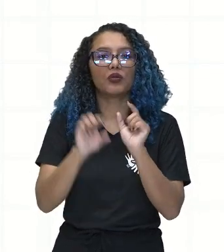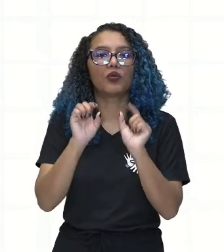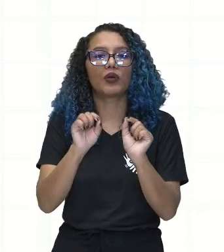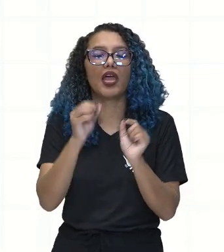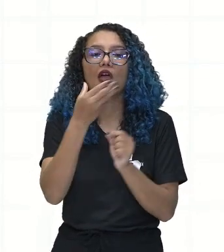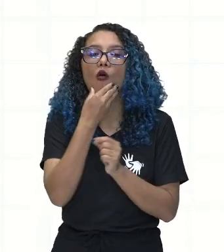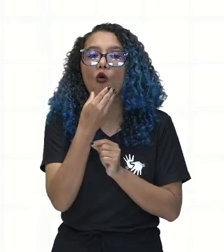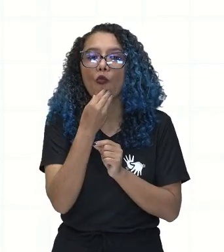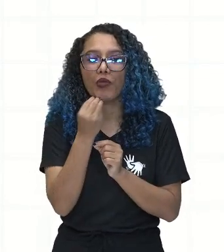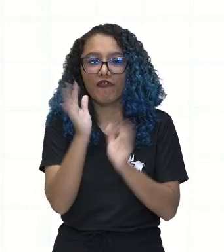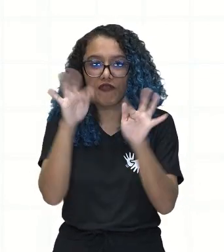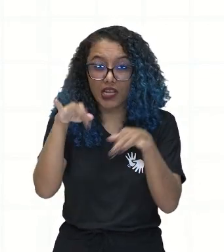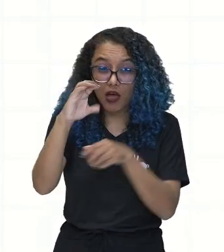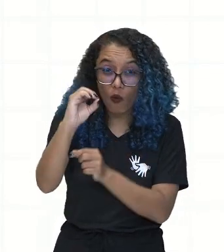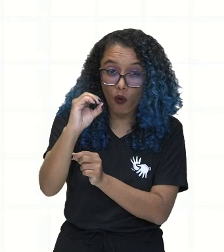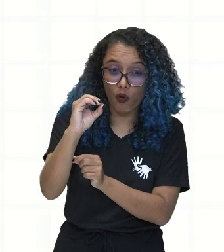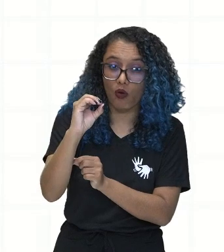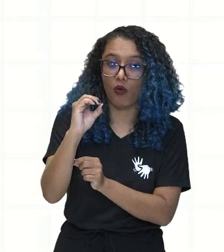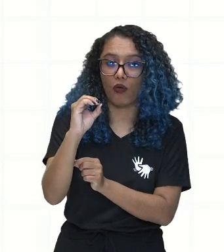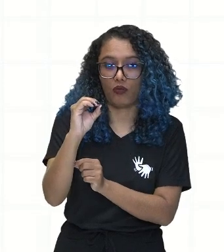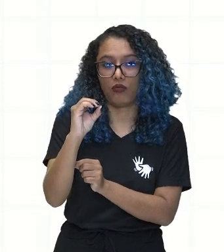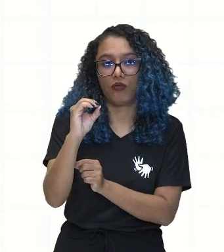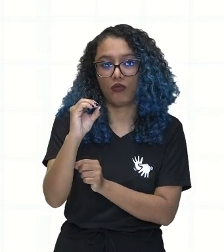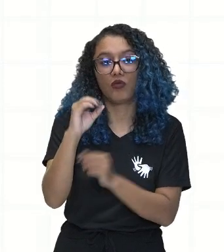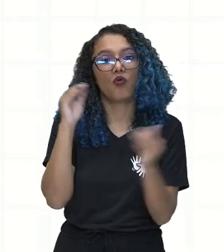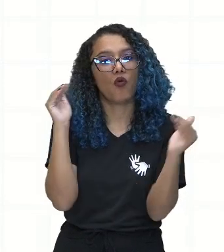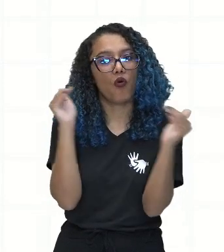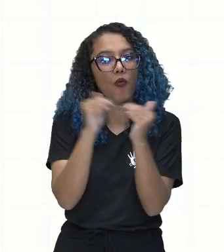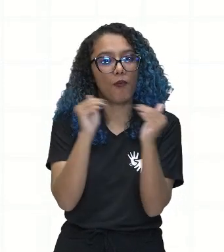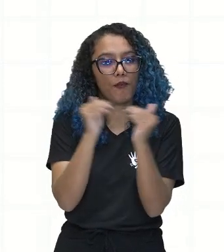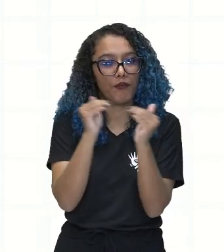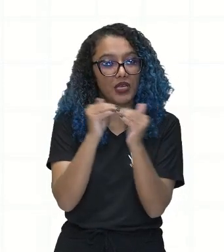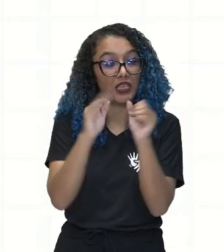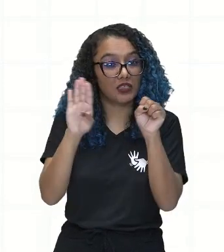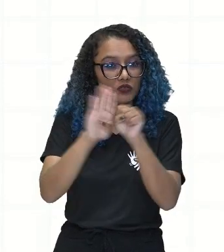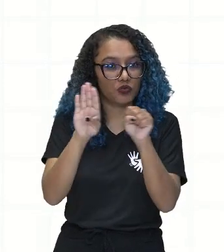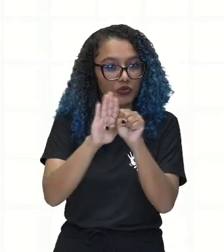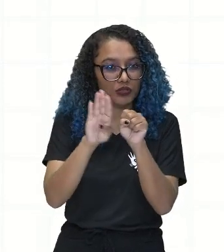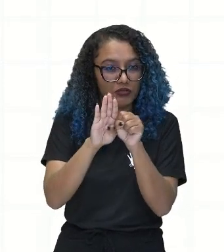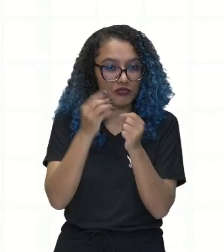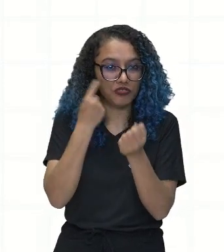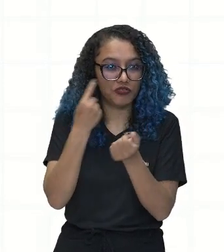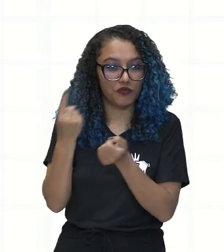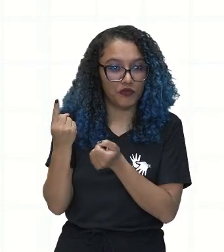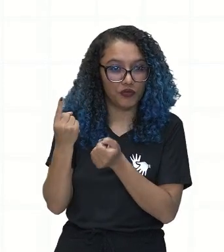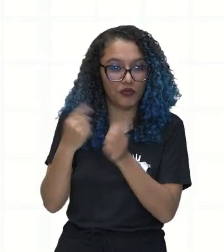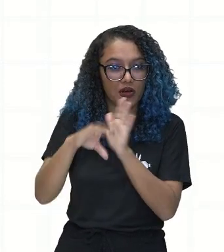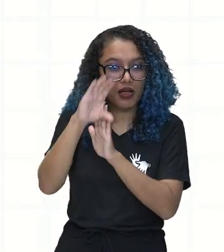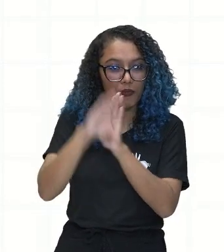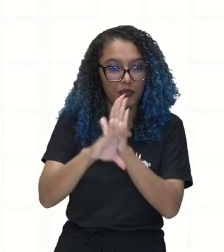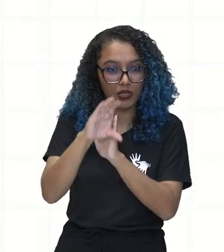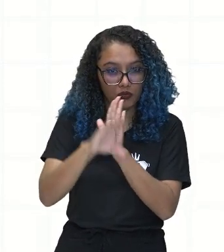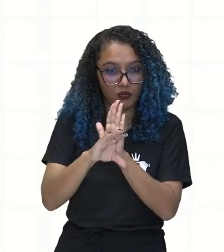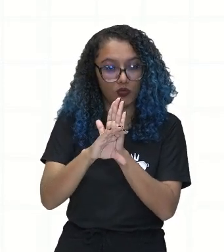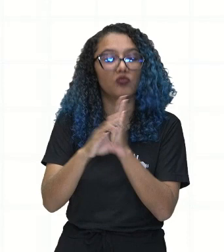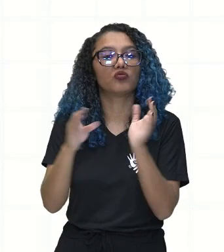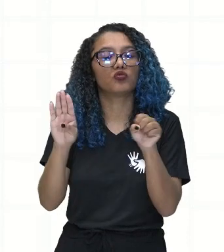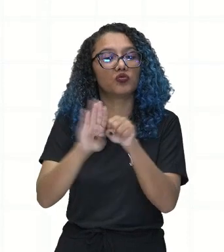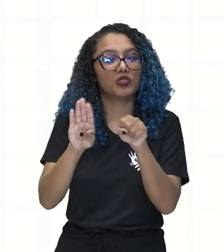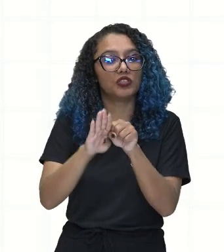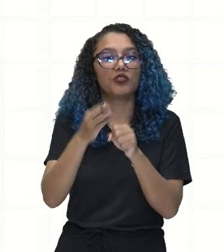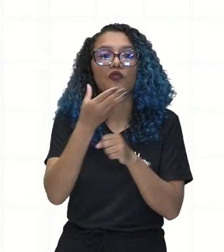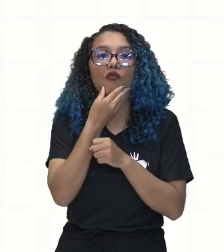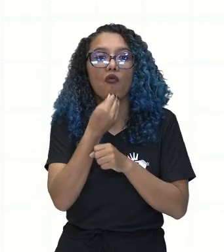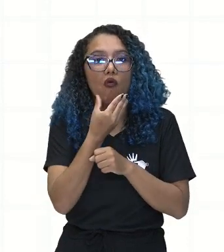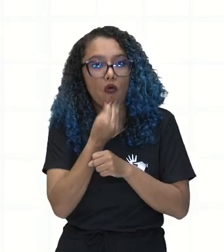Ok? Ele vai concordar ali com o nome. Está aqui o substantivo. Substantivo masculino. O capítulo.